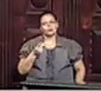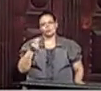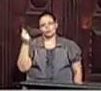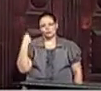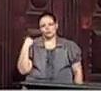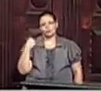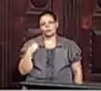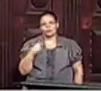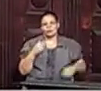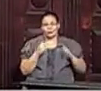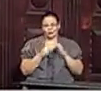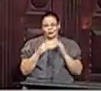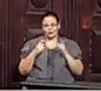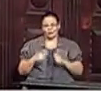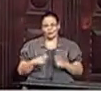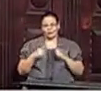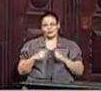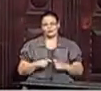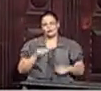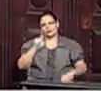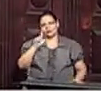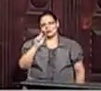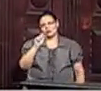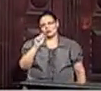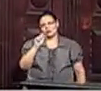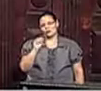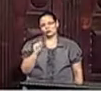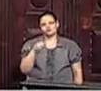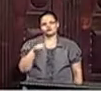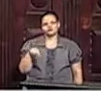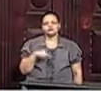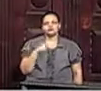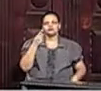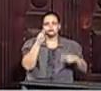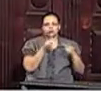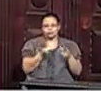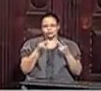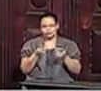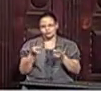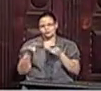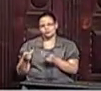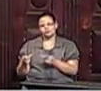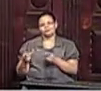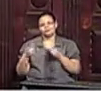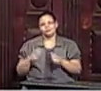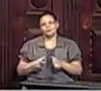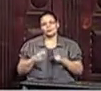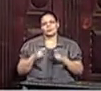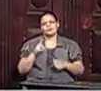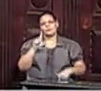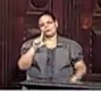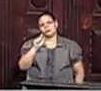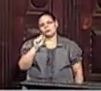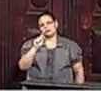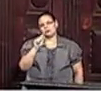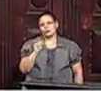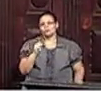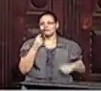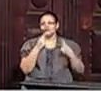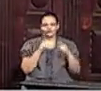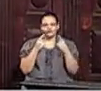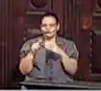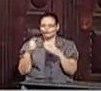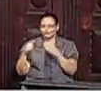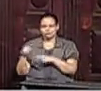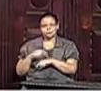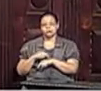tempo os moradores da região dos lagos e aqueles que também visitam a região dos lagos reclamam há muito